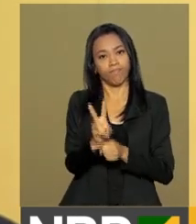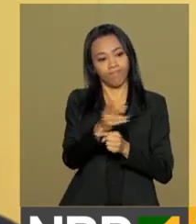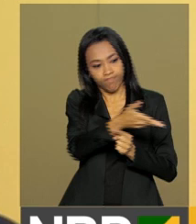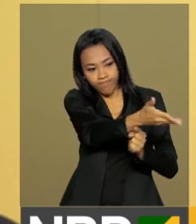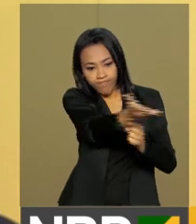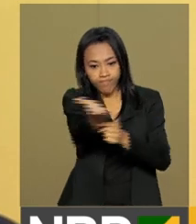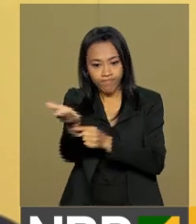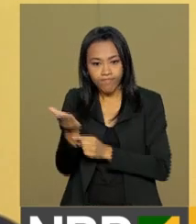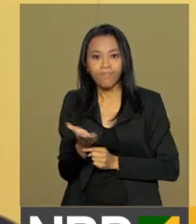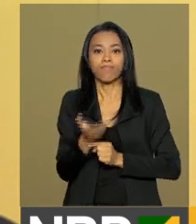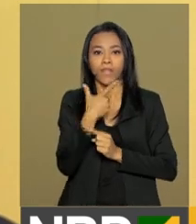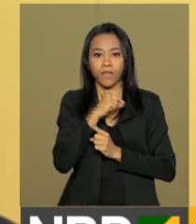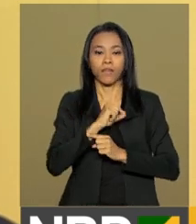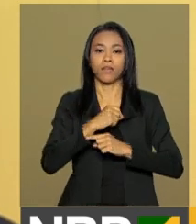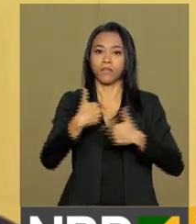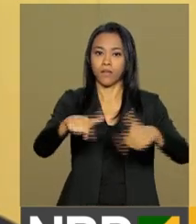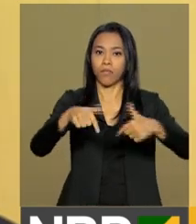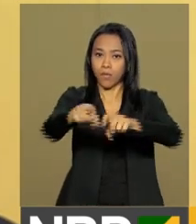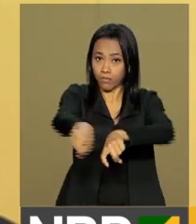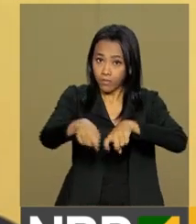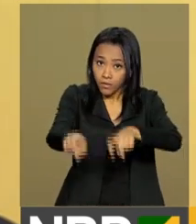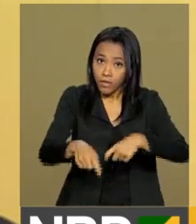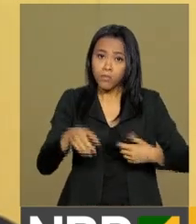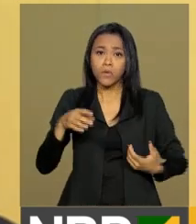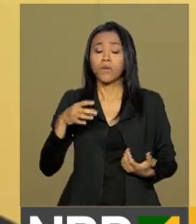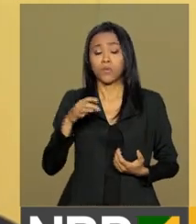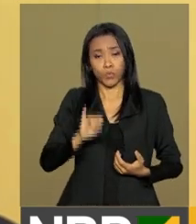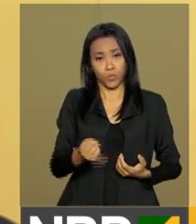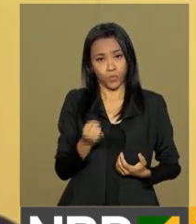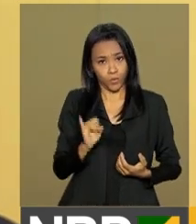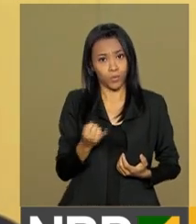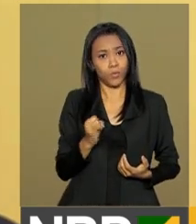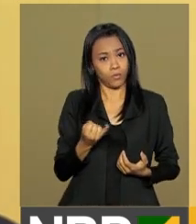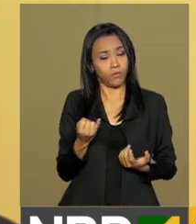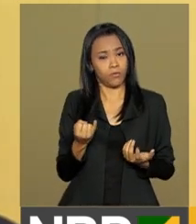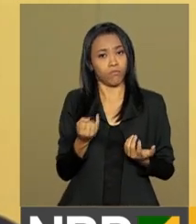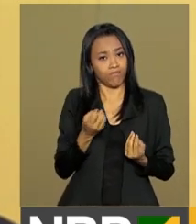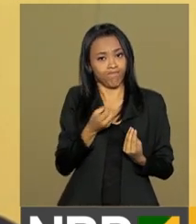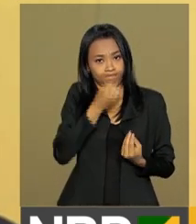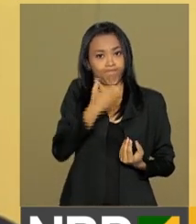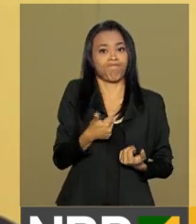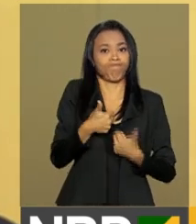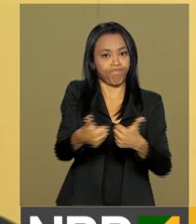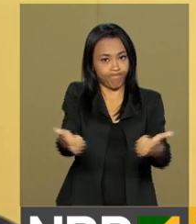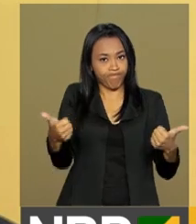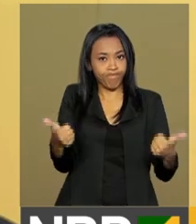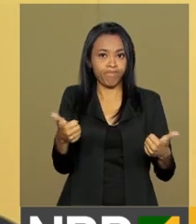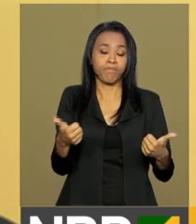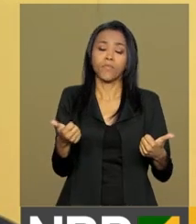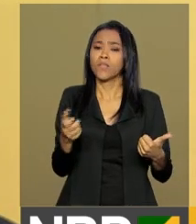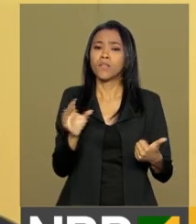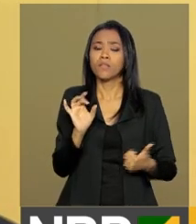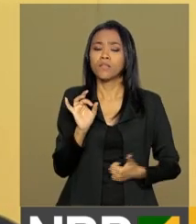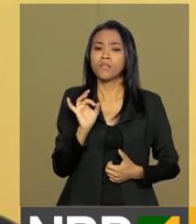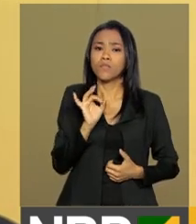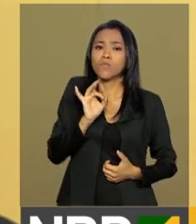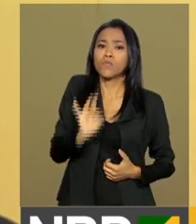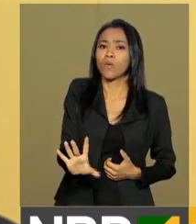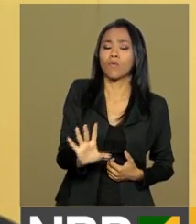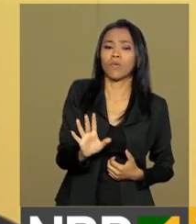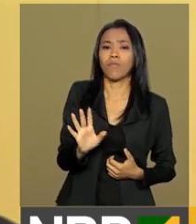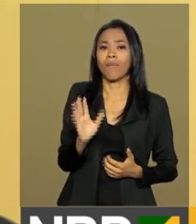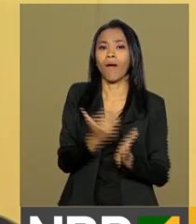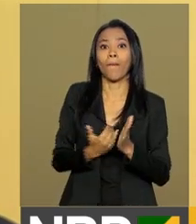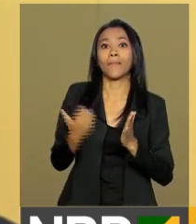agricultores, não apenas para, com juros mais acessíveis, né? Não apenas para